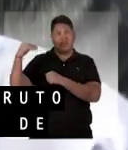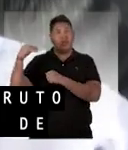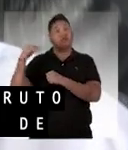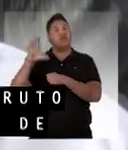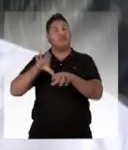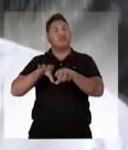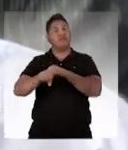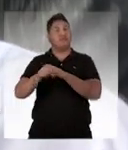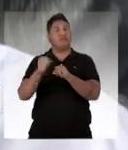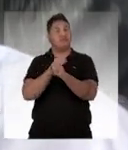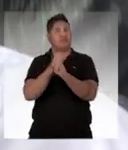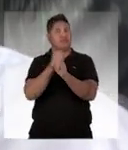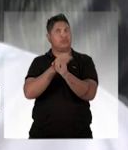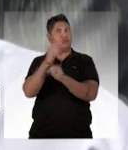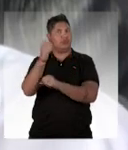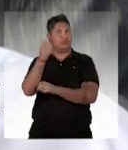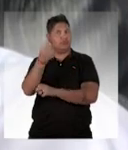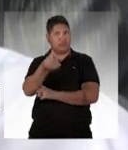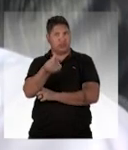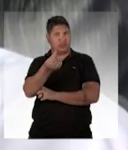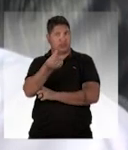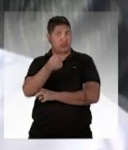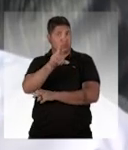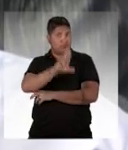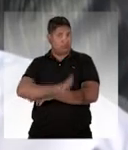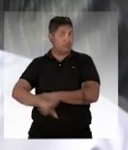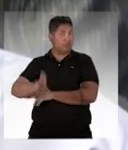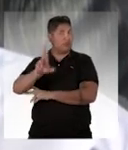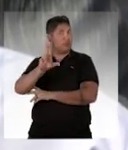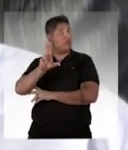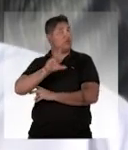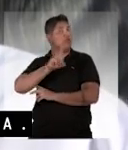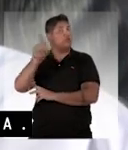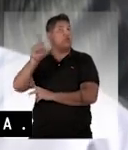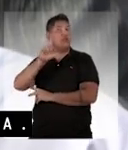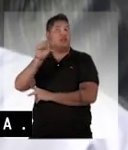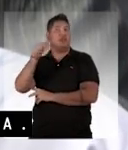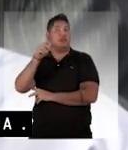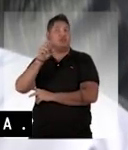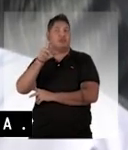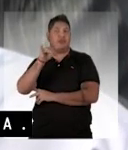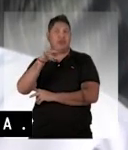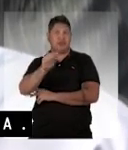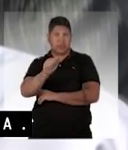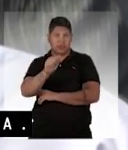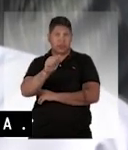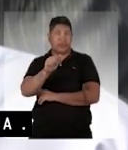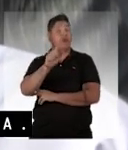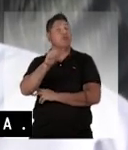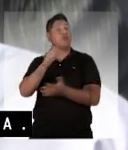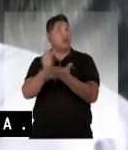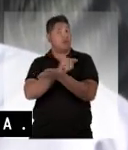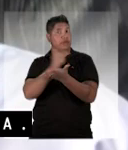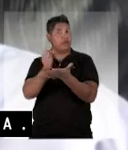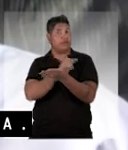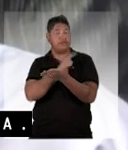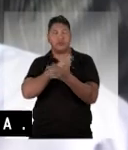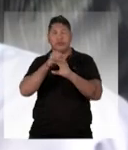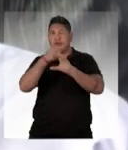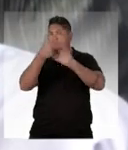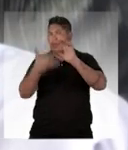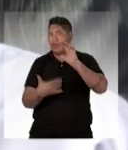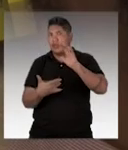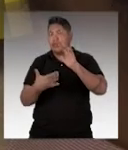mestrado, concluída no ano de 2016 na Universidade Estadual de Londrina. A obra tem